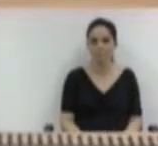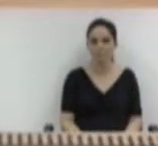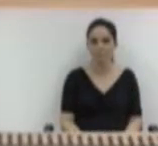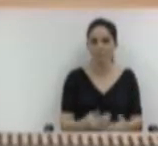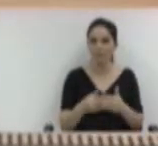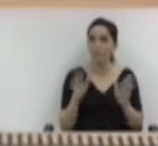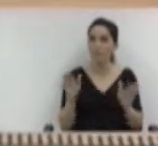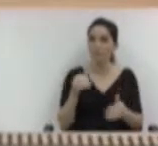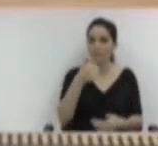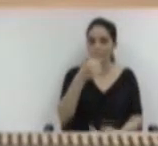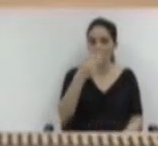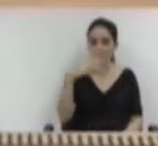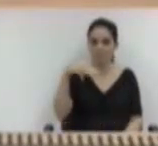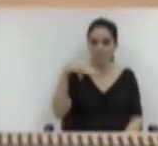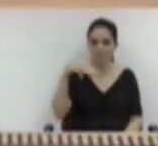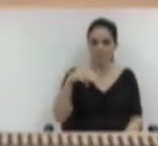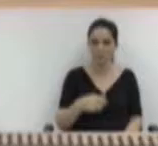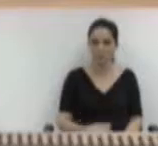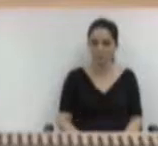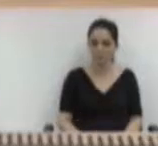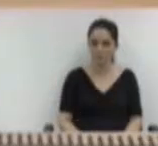Sessão está suspensa por 1 minuto.